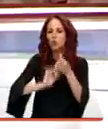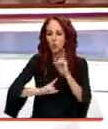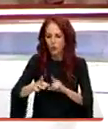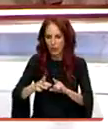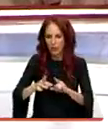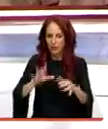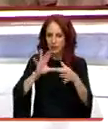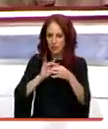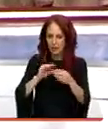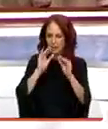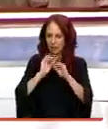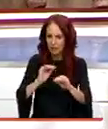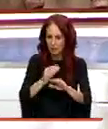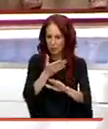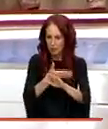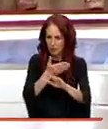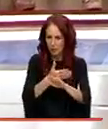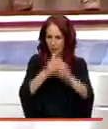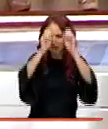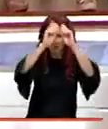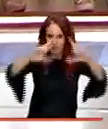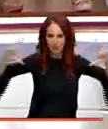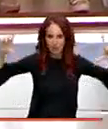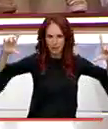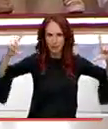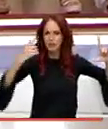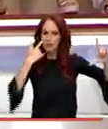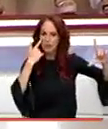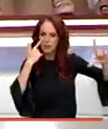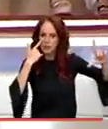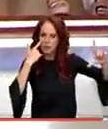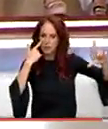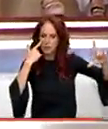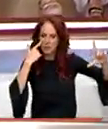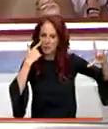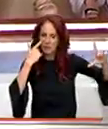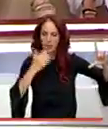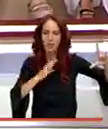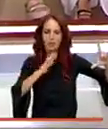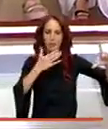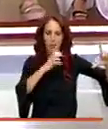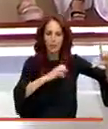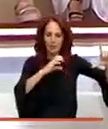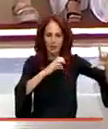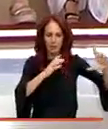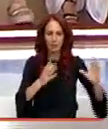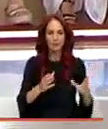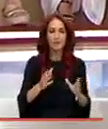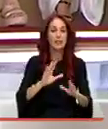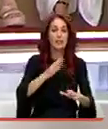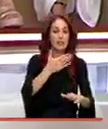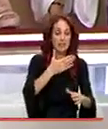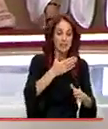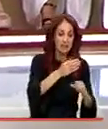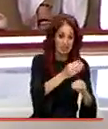justamente não é canadá que o plasma enorme pra que possamos geralmente o primeiro cinco primeiros cinco anos a falar de crianças com